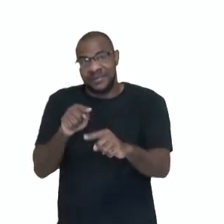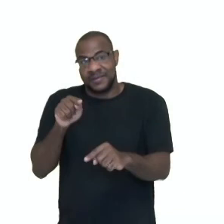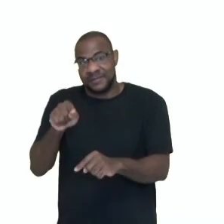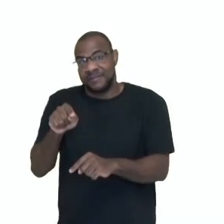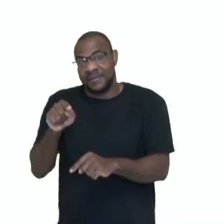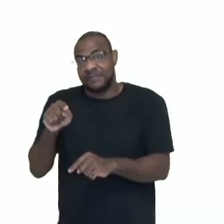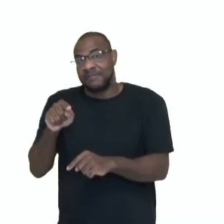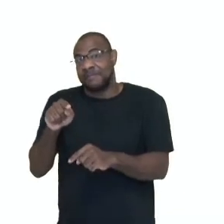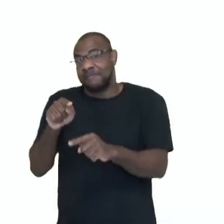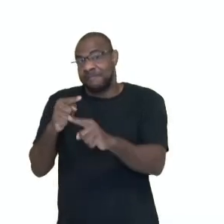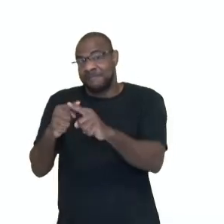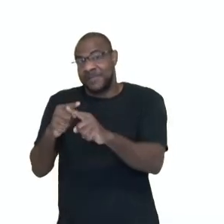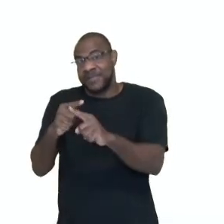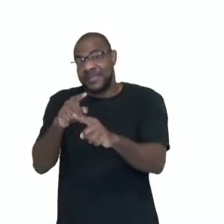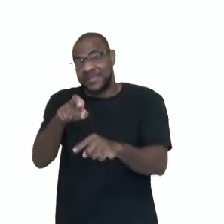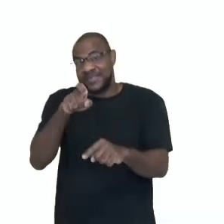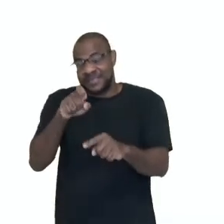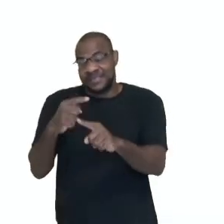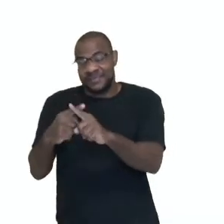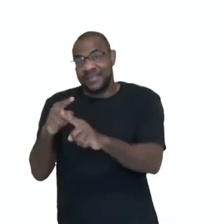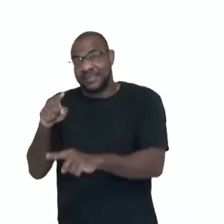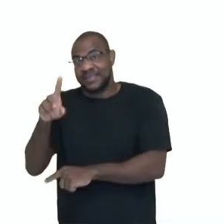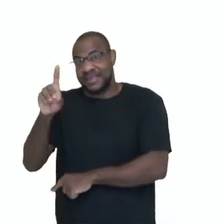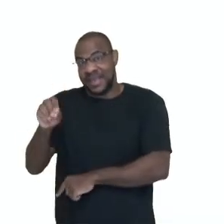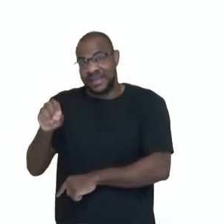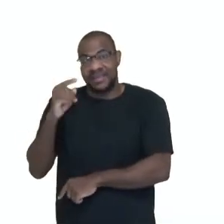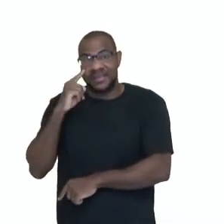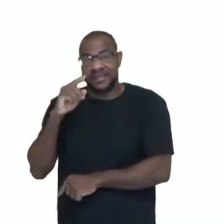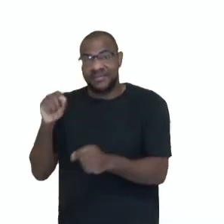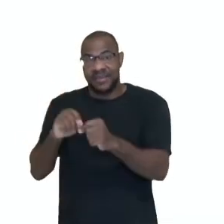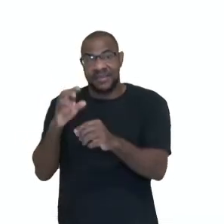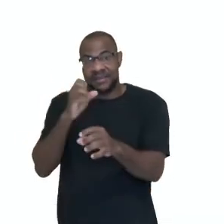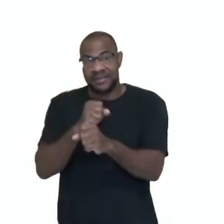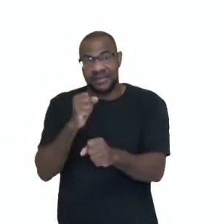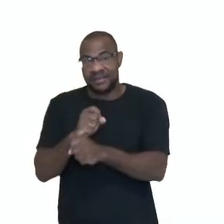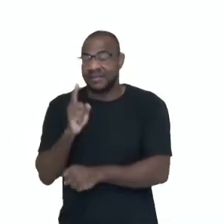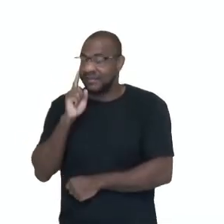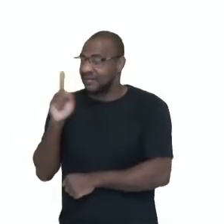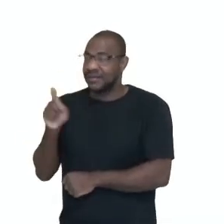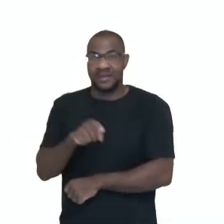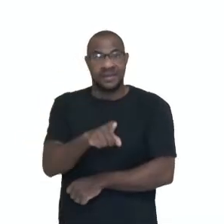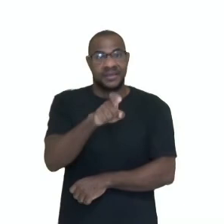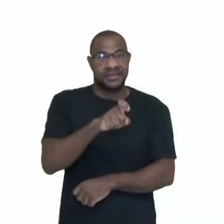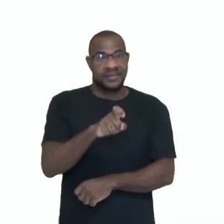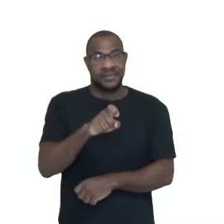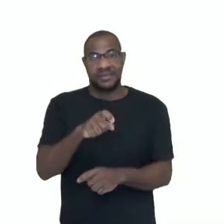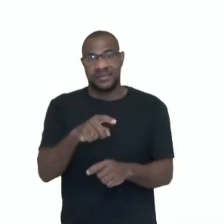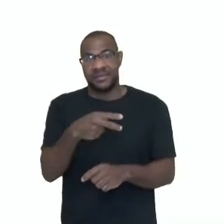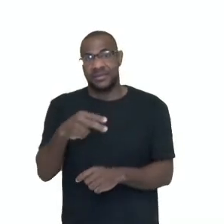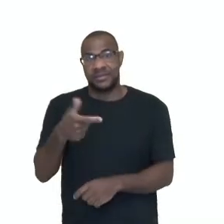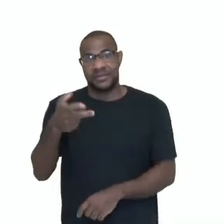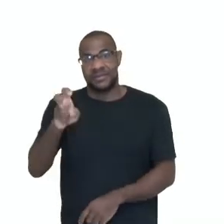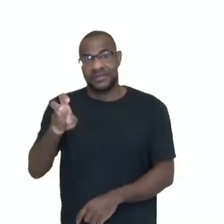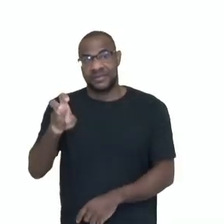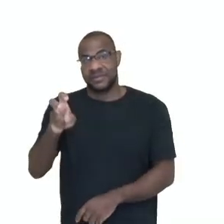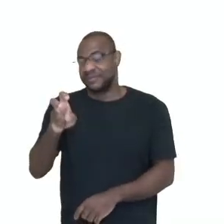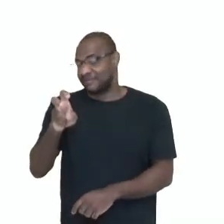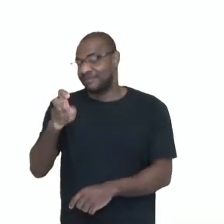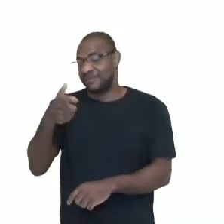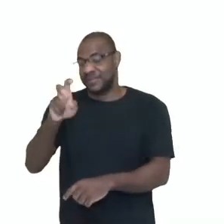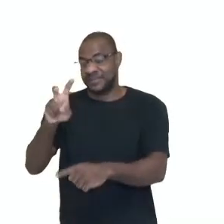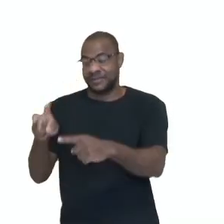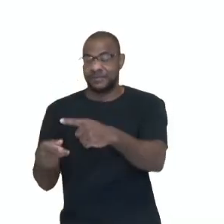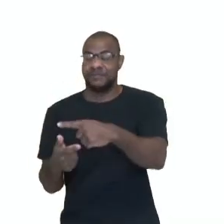conta, pessoal, deixando o x para o lado esquerdo, eu vou fazer o quê? X igual a 25, 10 que estava multiplicando